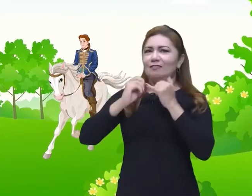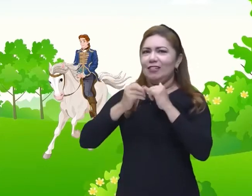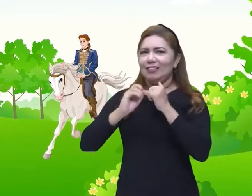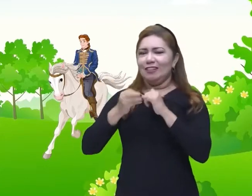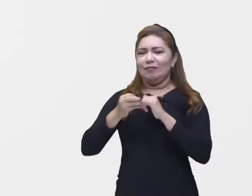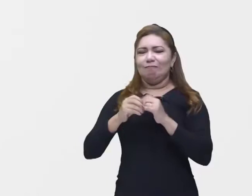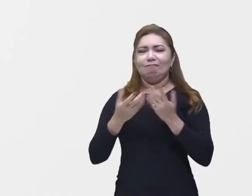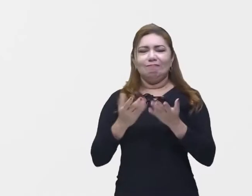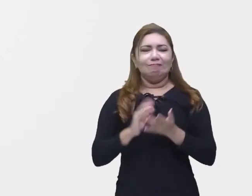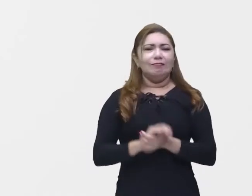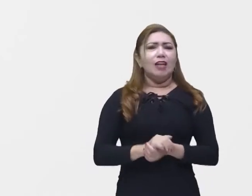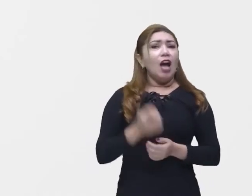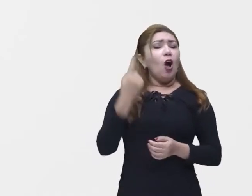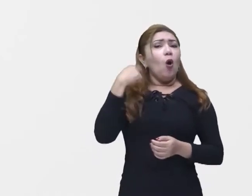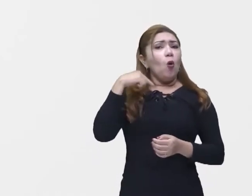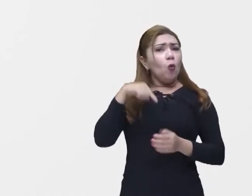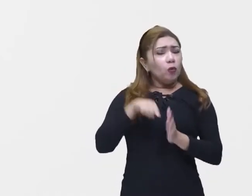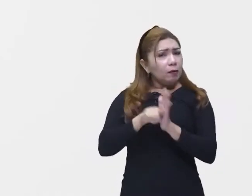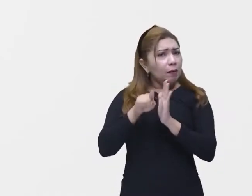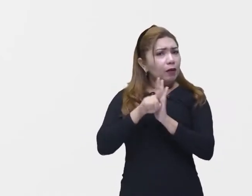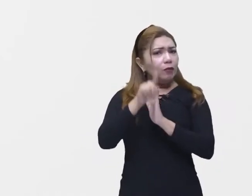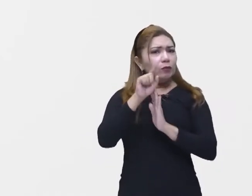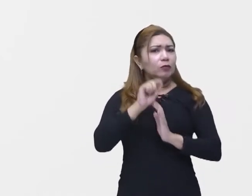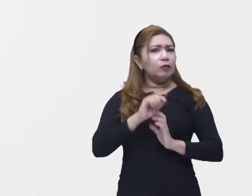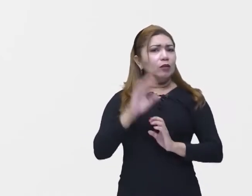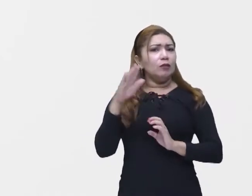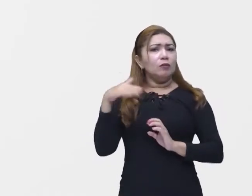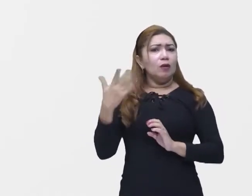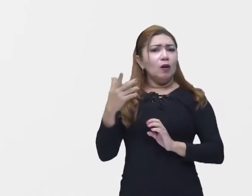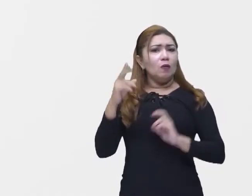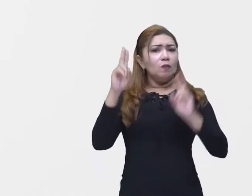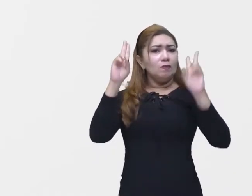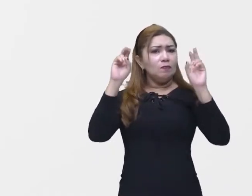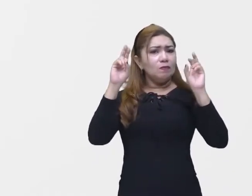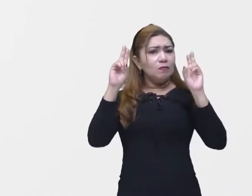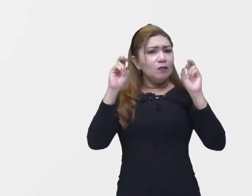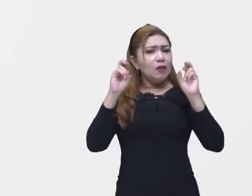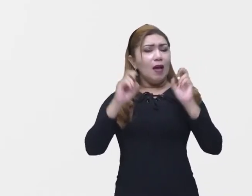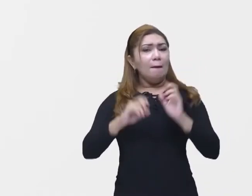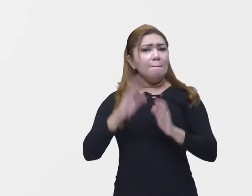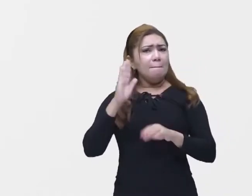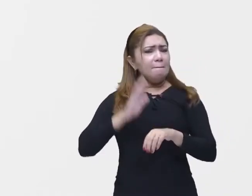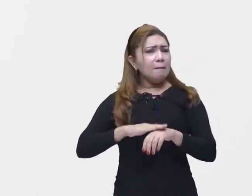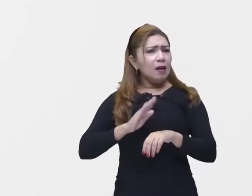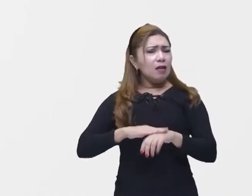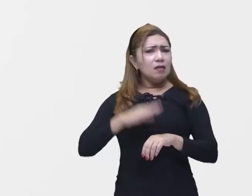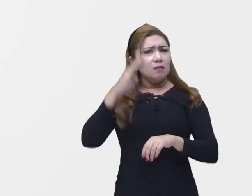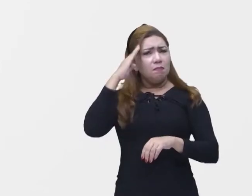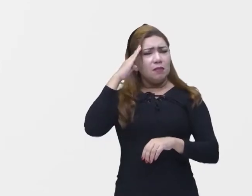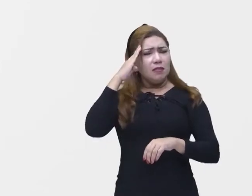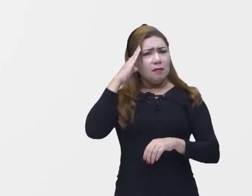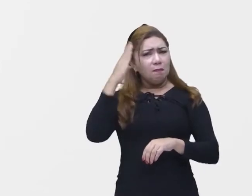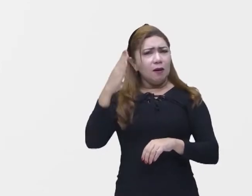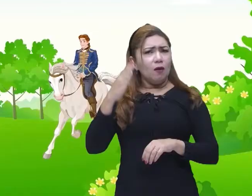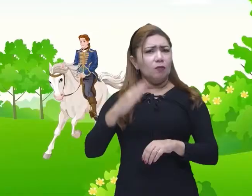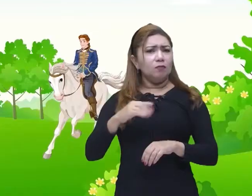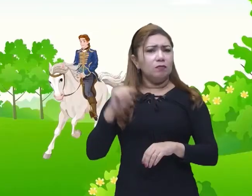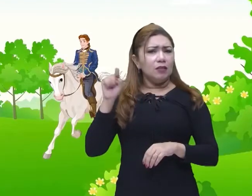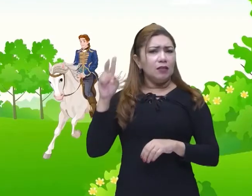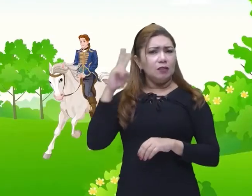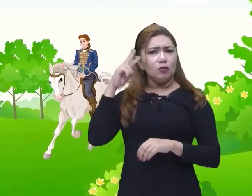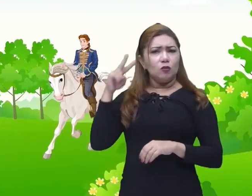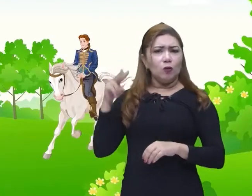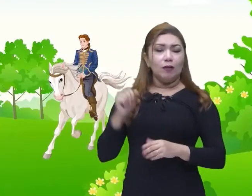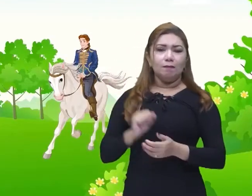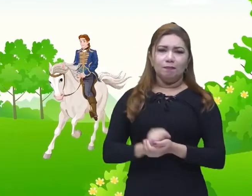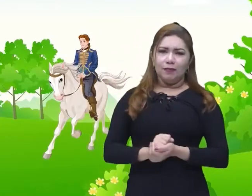pergunta. Qual o assunto principal dessa história? O que você, se eu pedisse aqui para você